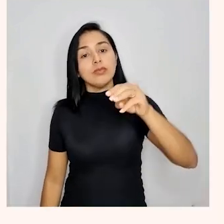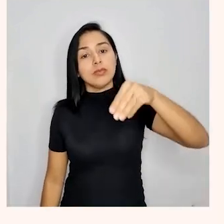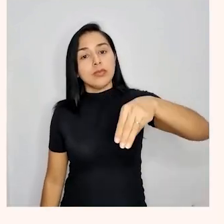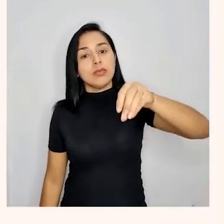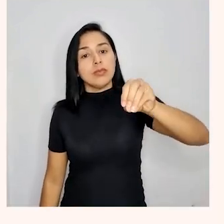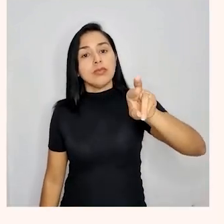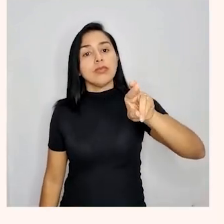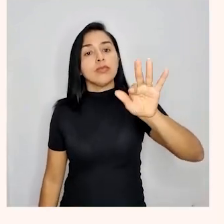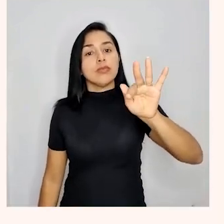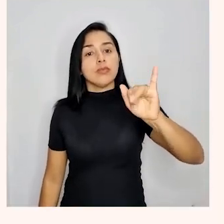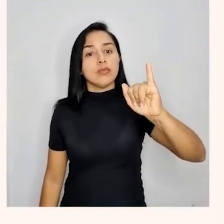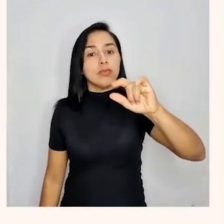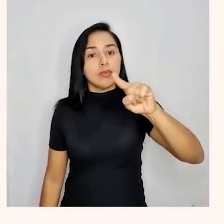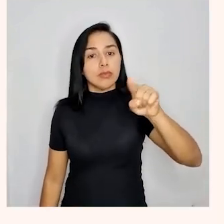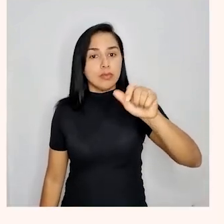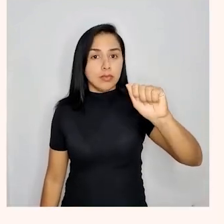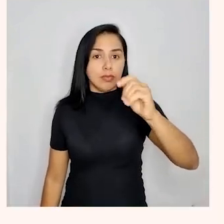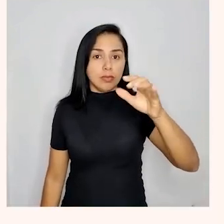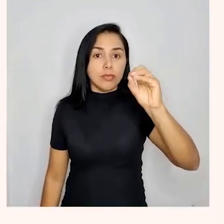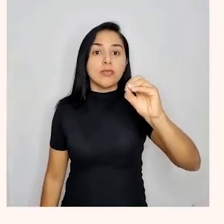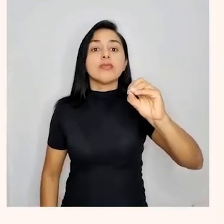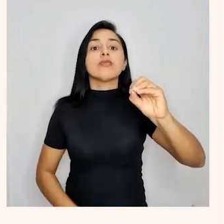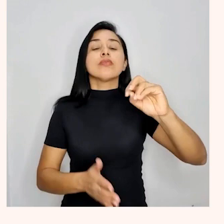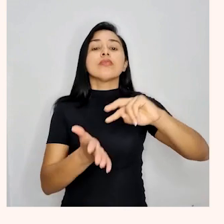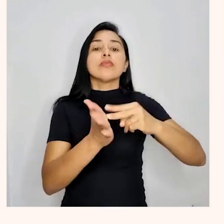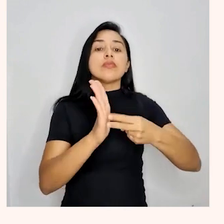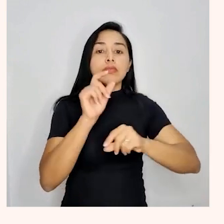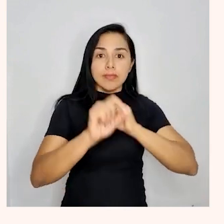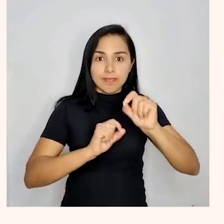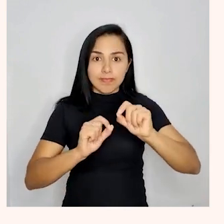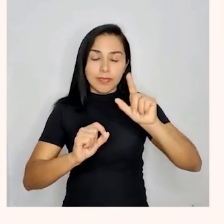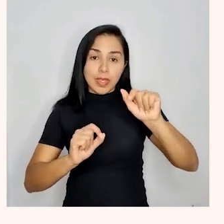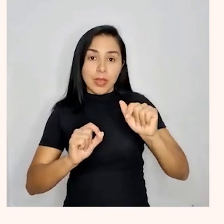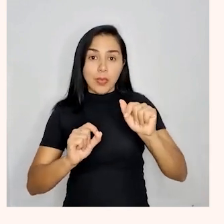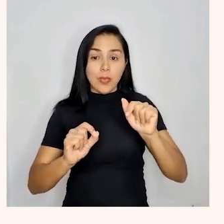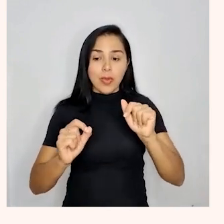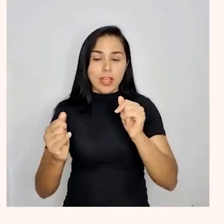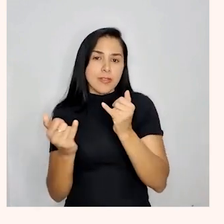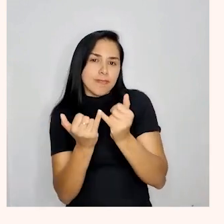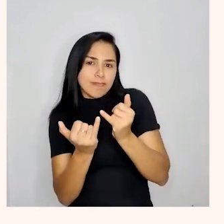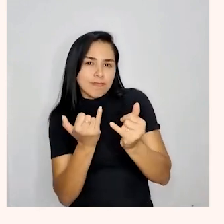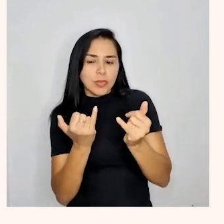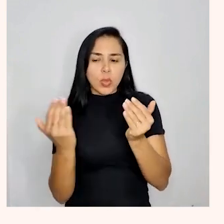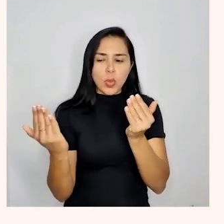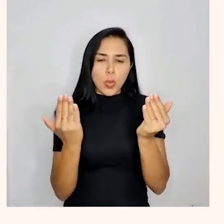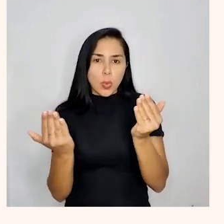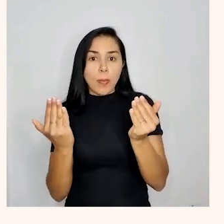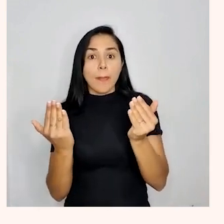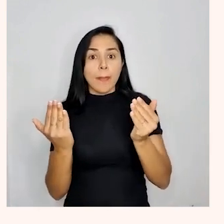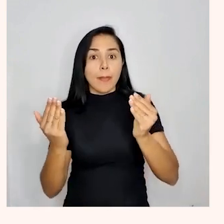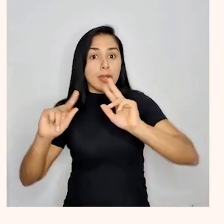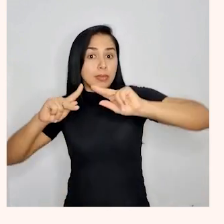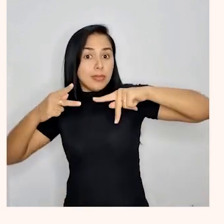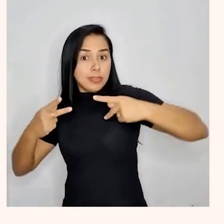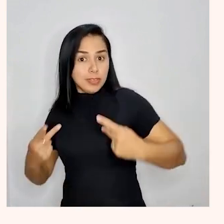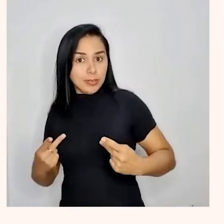se assemelha a um animal, ele está numa condição ali de um